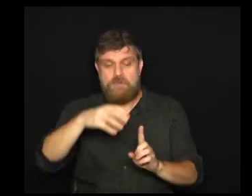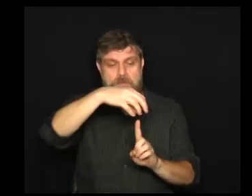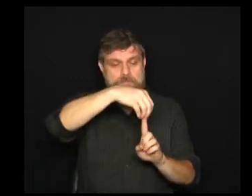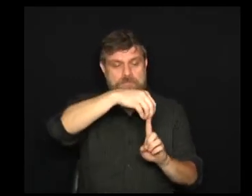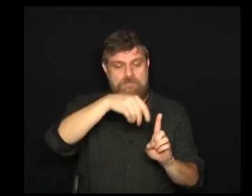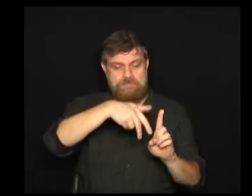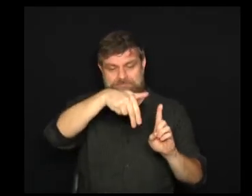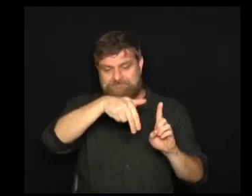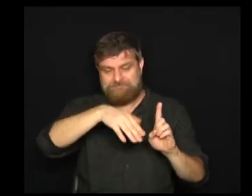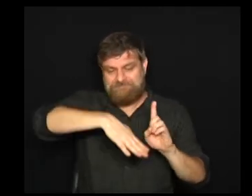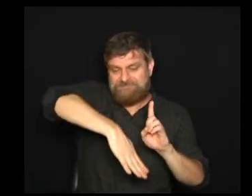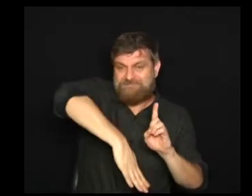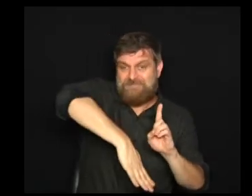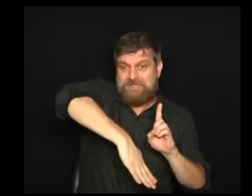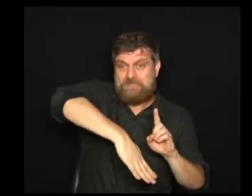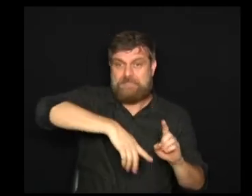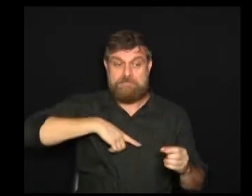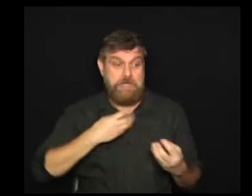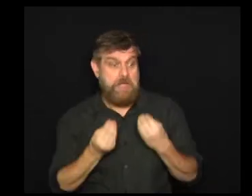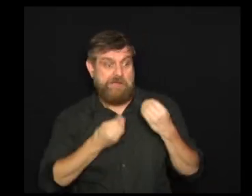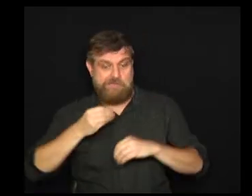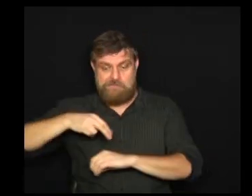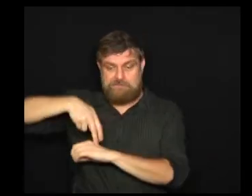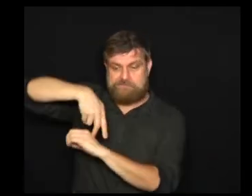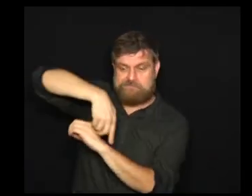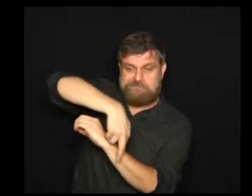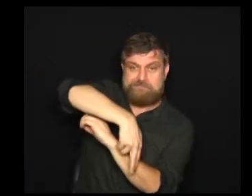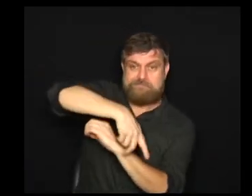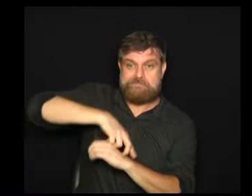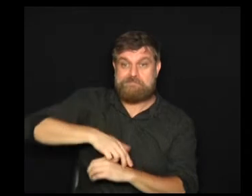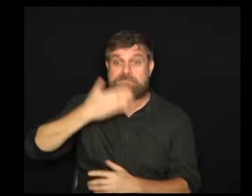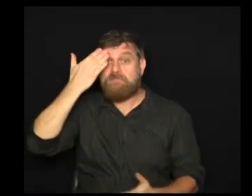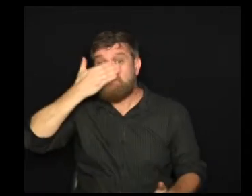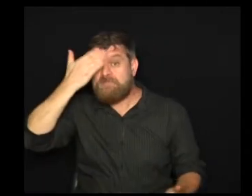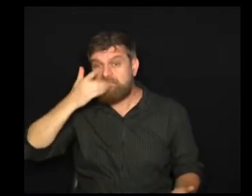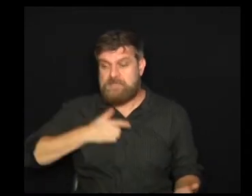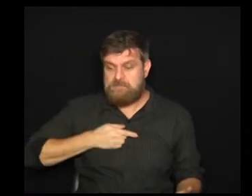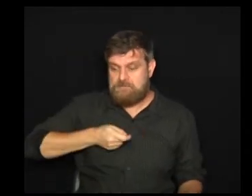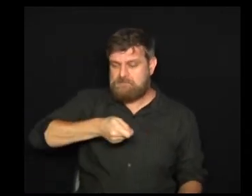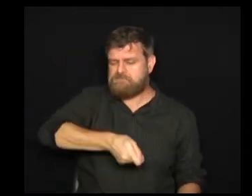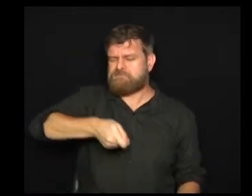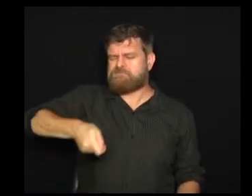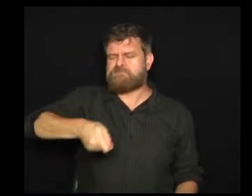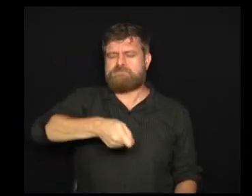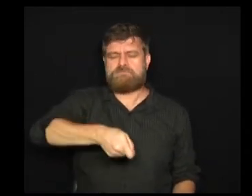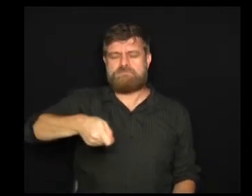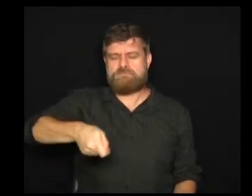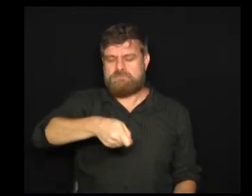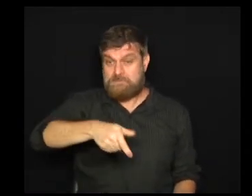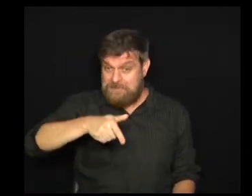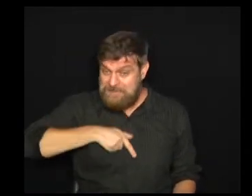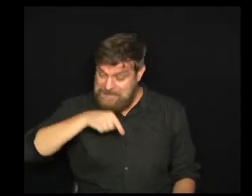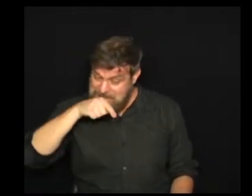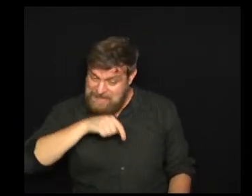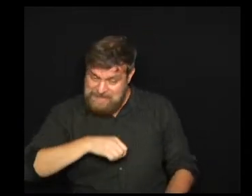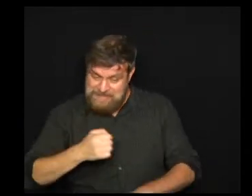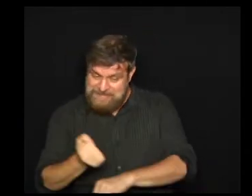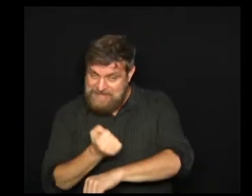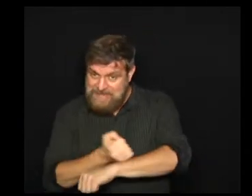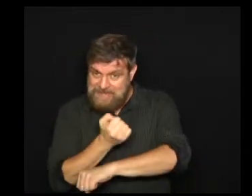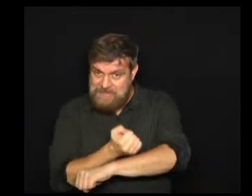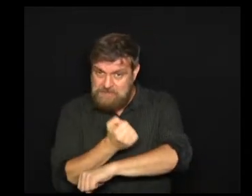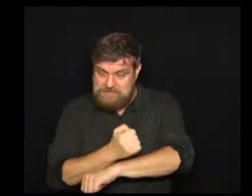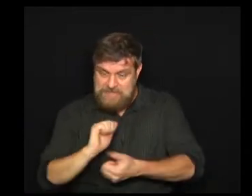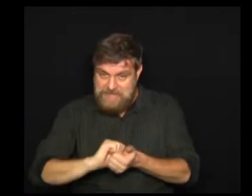A rampa na guia, um piso tátil na calçada, a calçada que seja adequada, que leve até